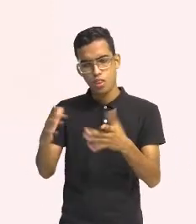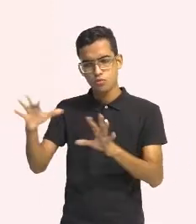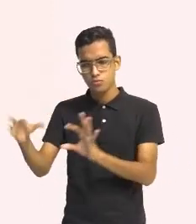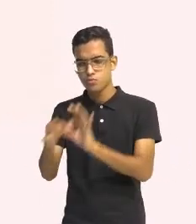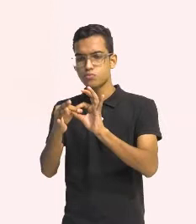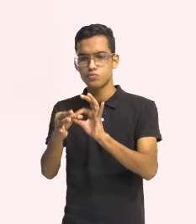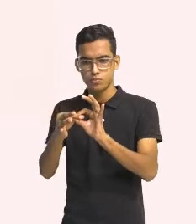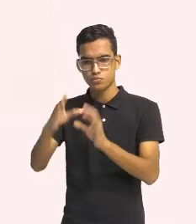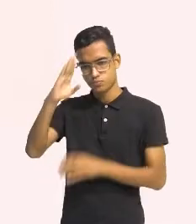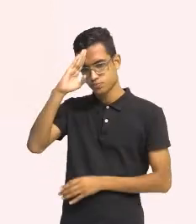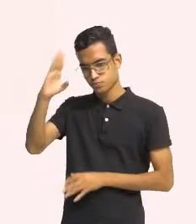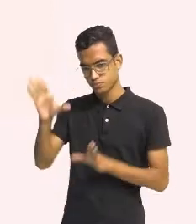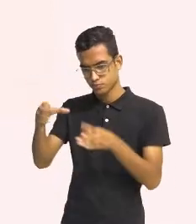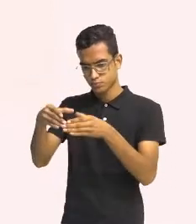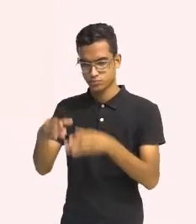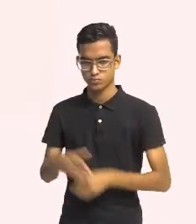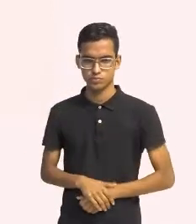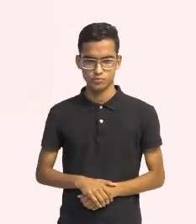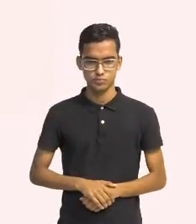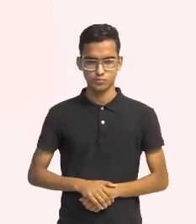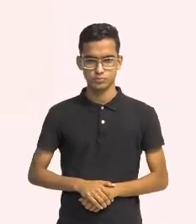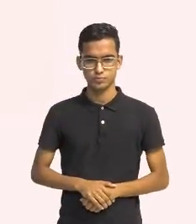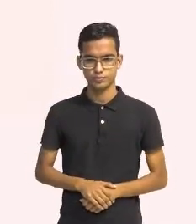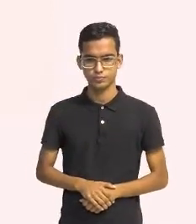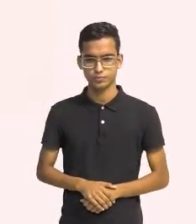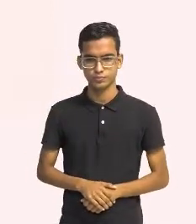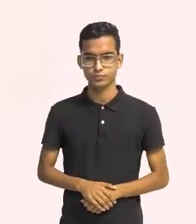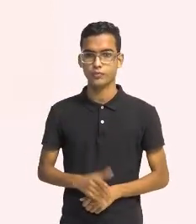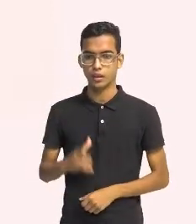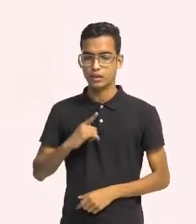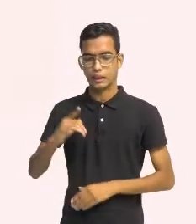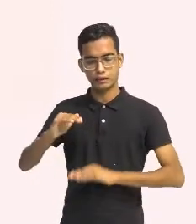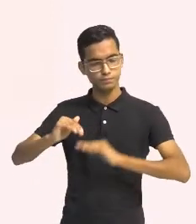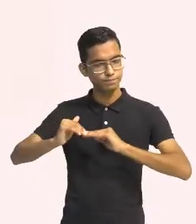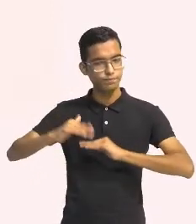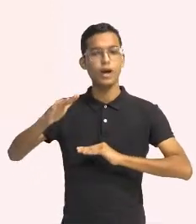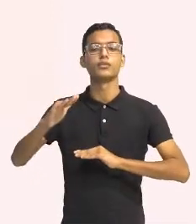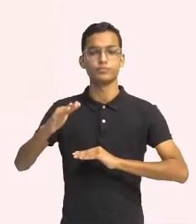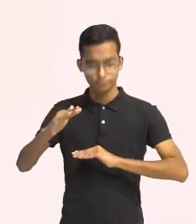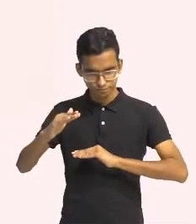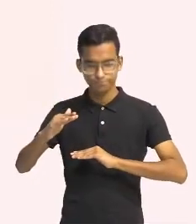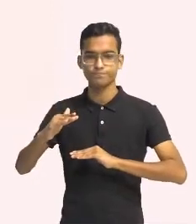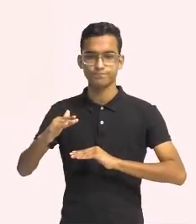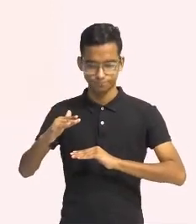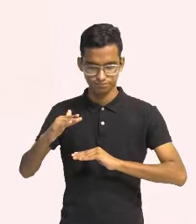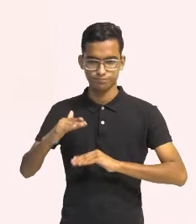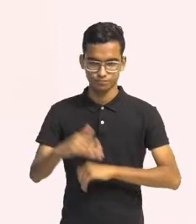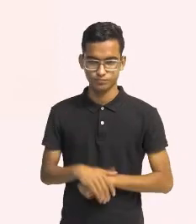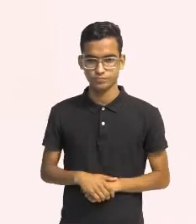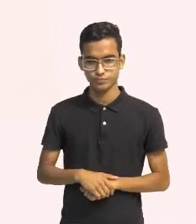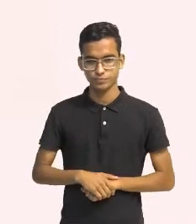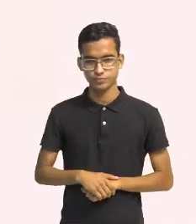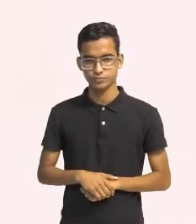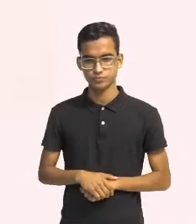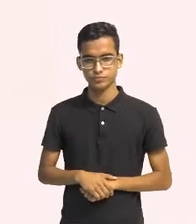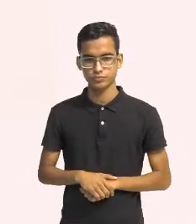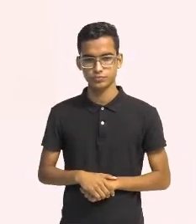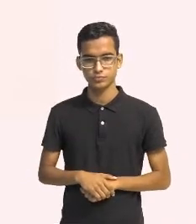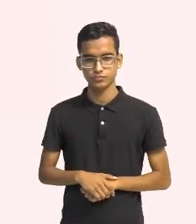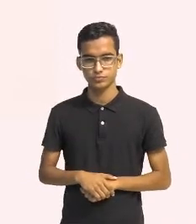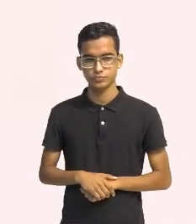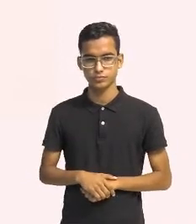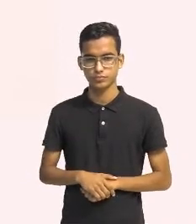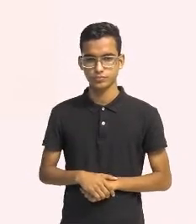tá bom? Tem mais. Nossa, gente, tem muita ramificação, tem muito radical, tá? A gente tem